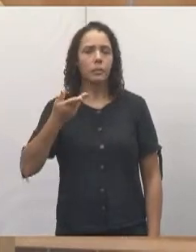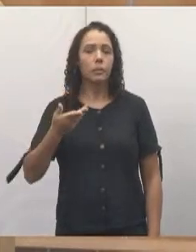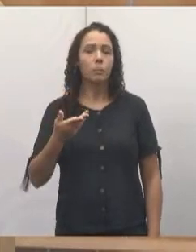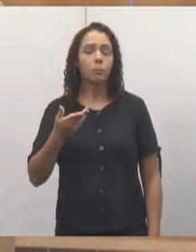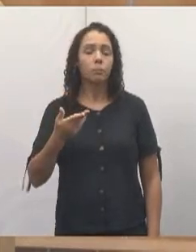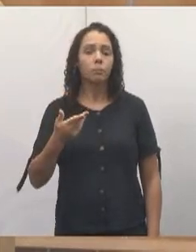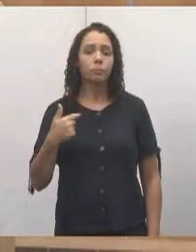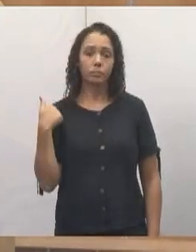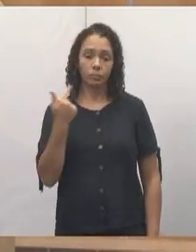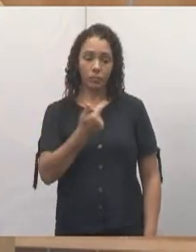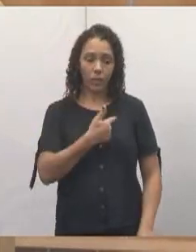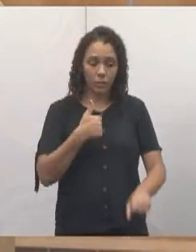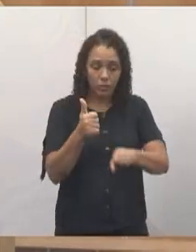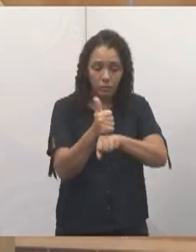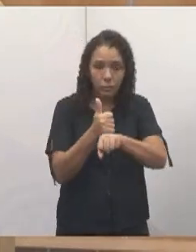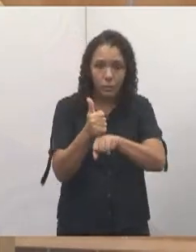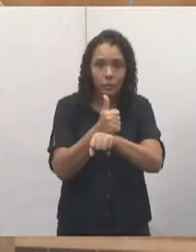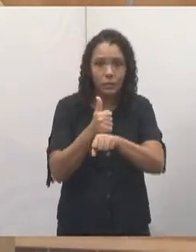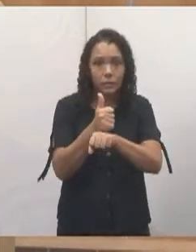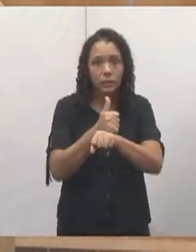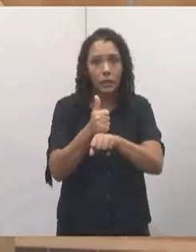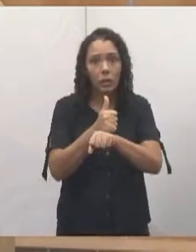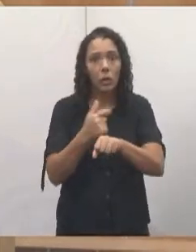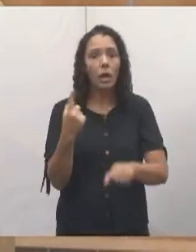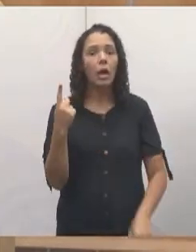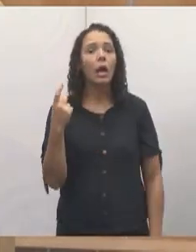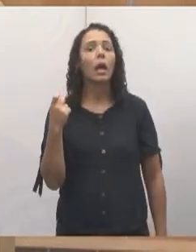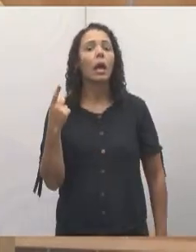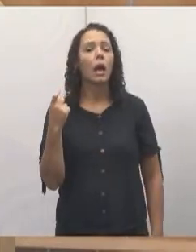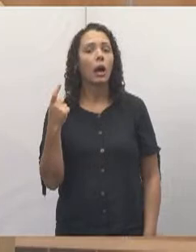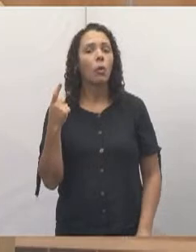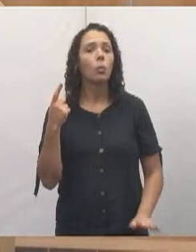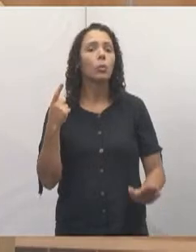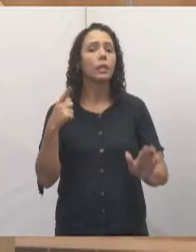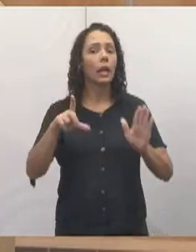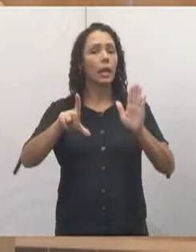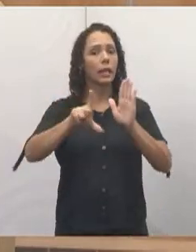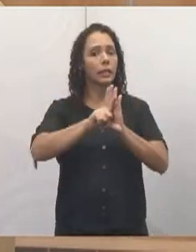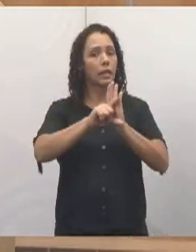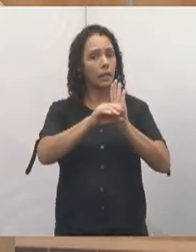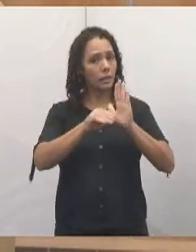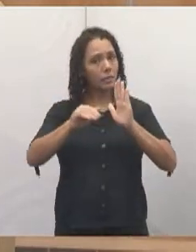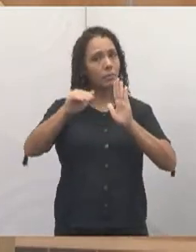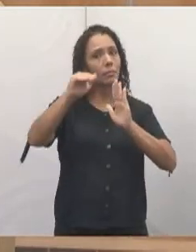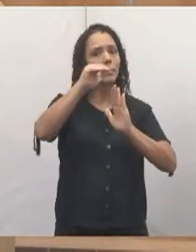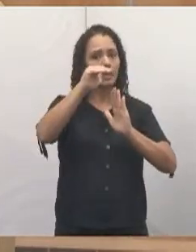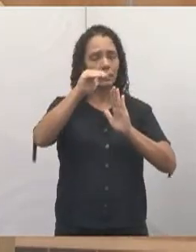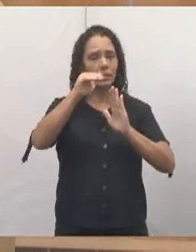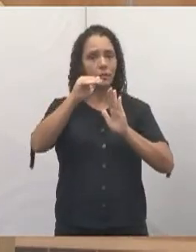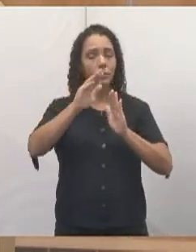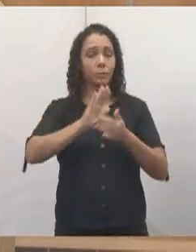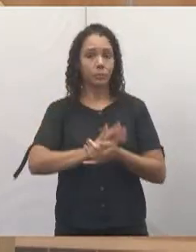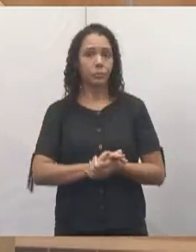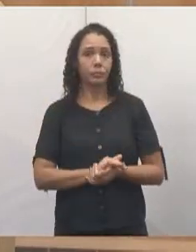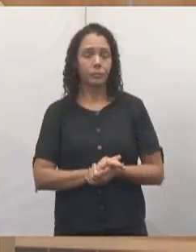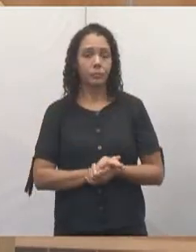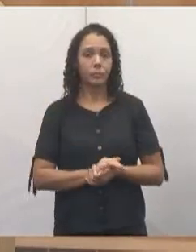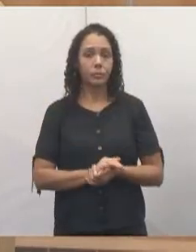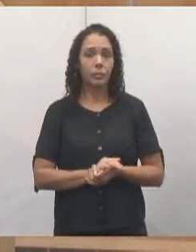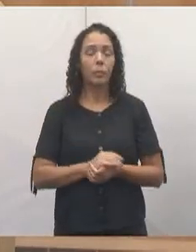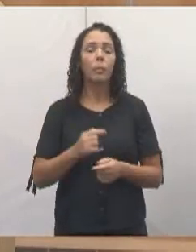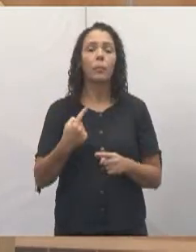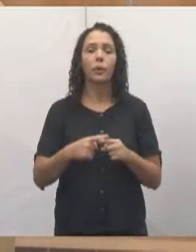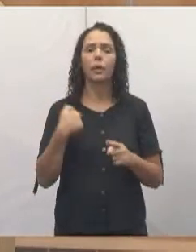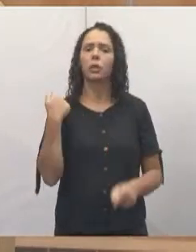a nossa profissão é a única regulamentada na nossa lei maior, justamente em função dessa responsabilidade que nós